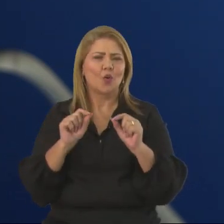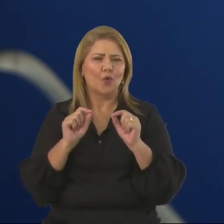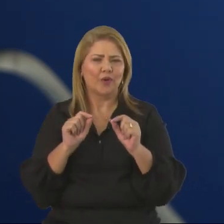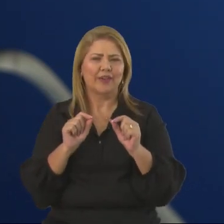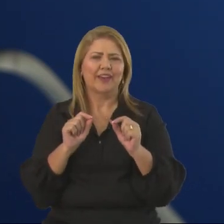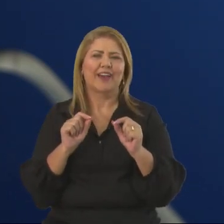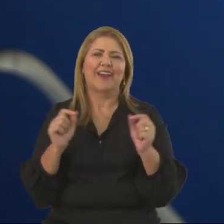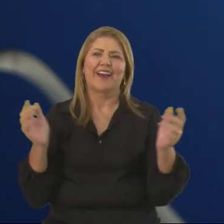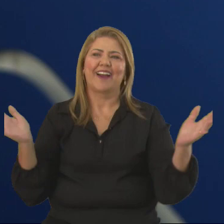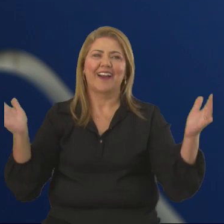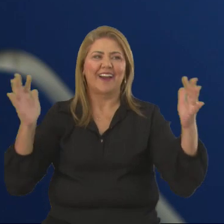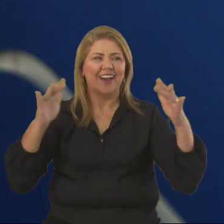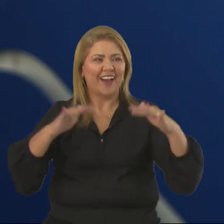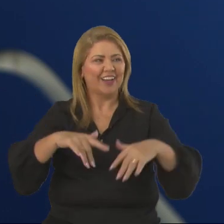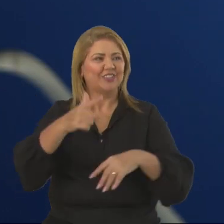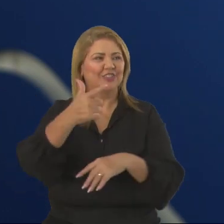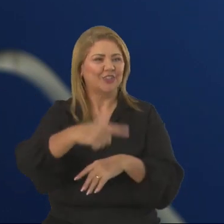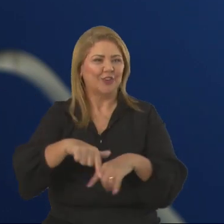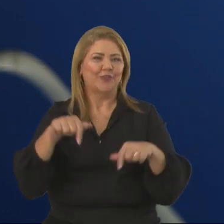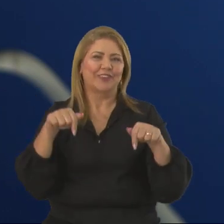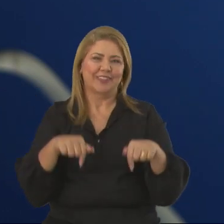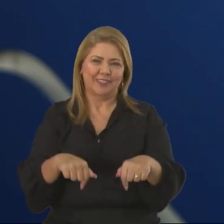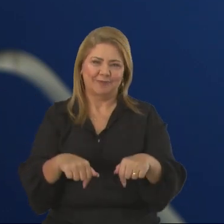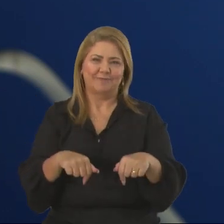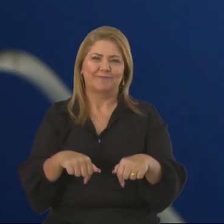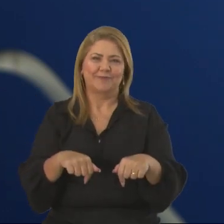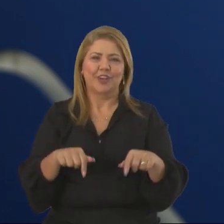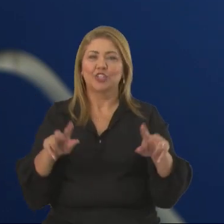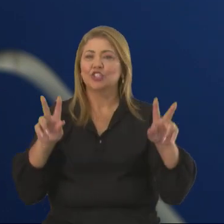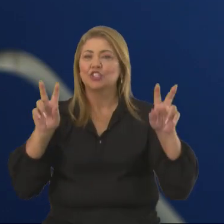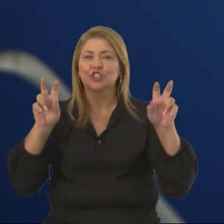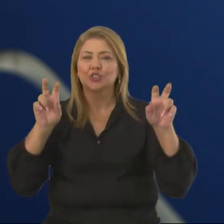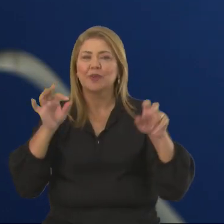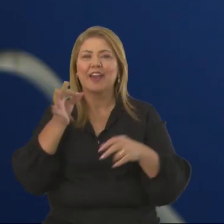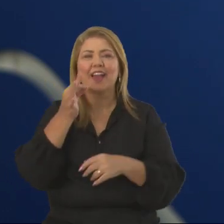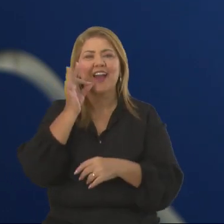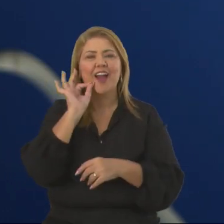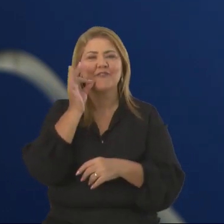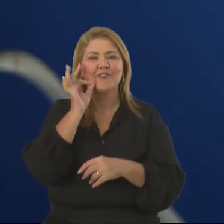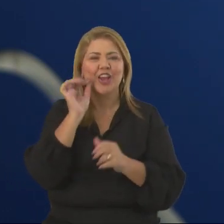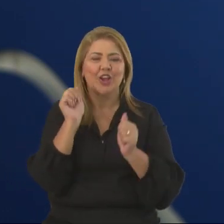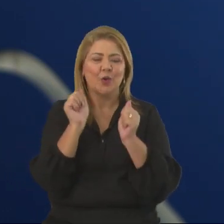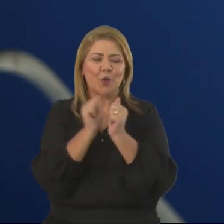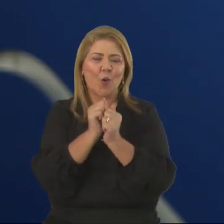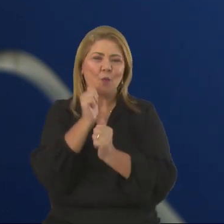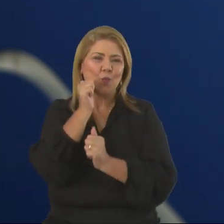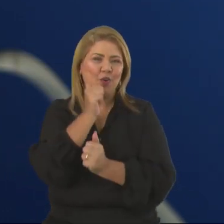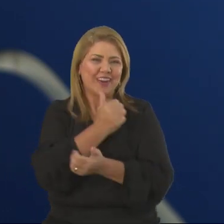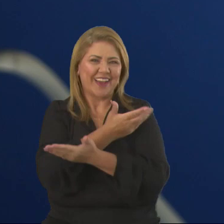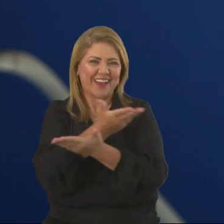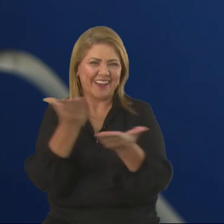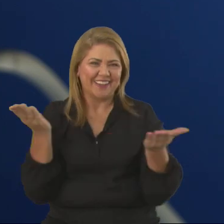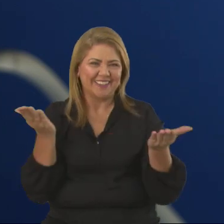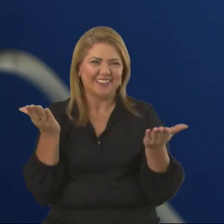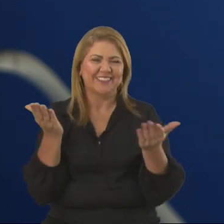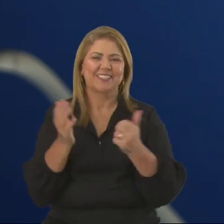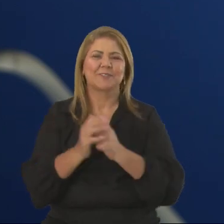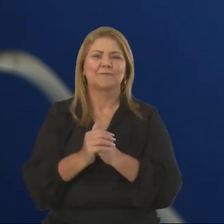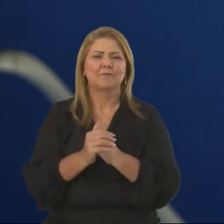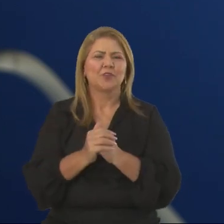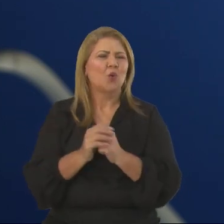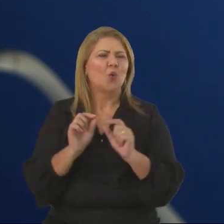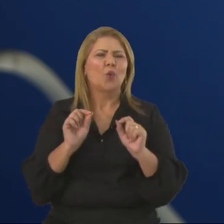formato nesta oportunidade, agora com o título Café com Mulheres. O que todos esses eventos têm em